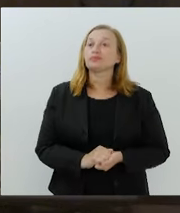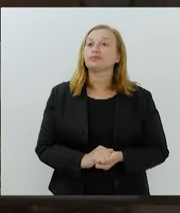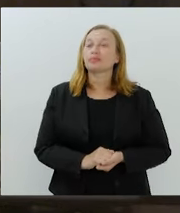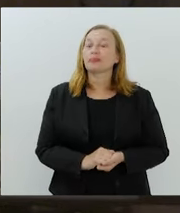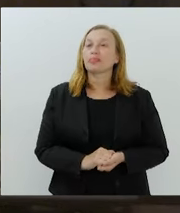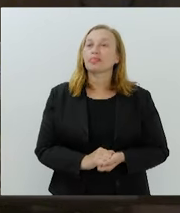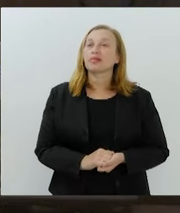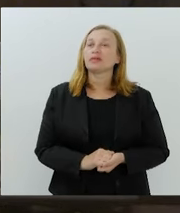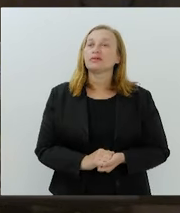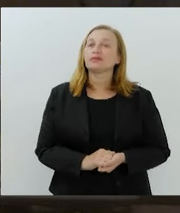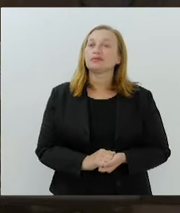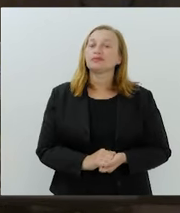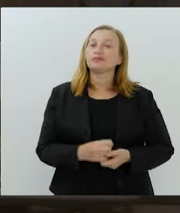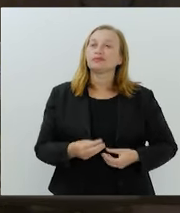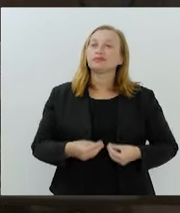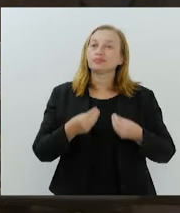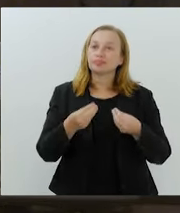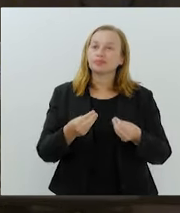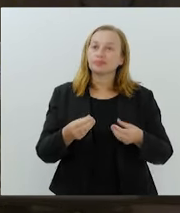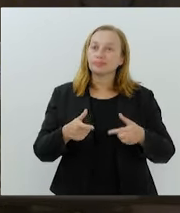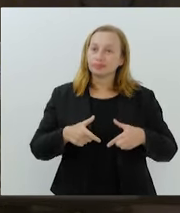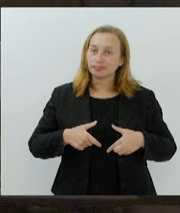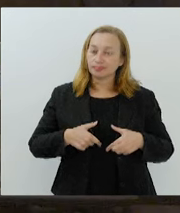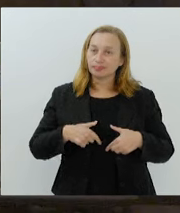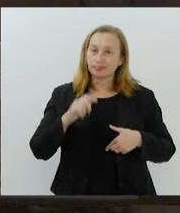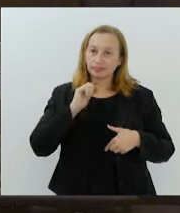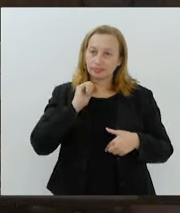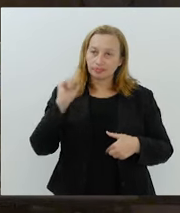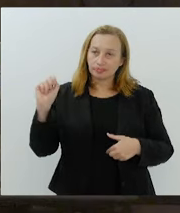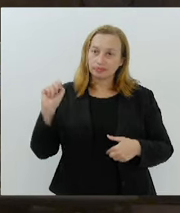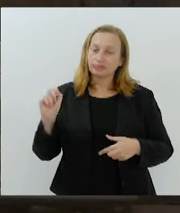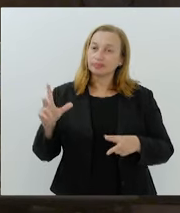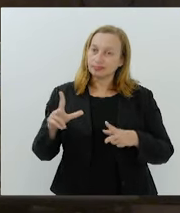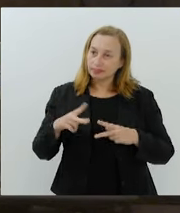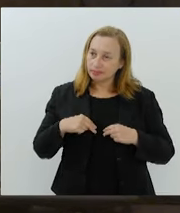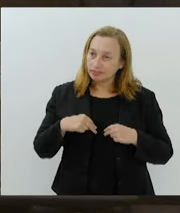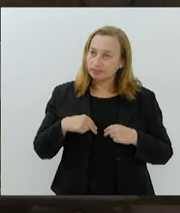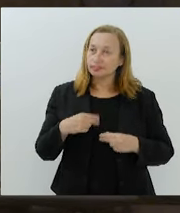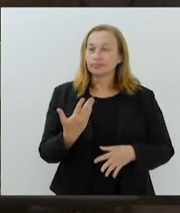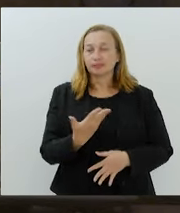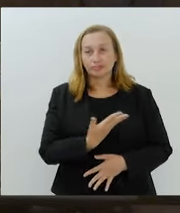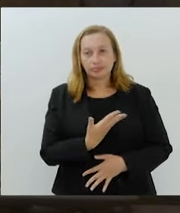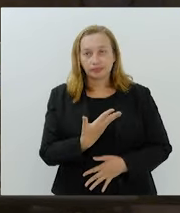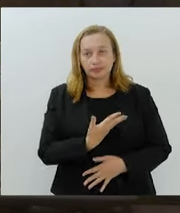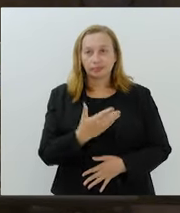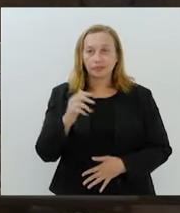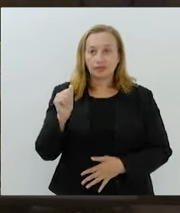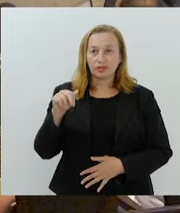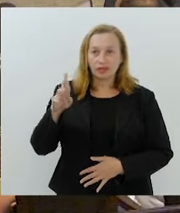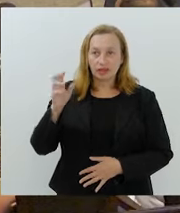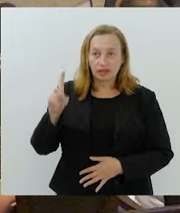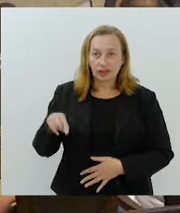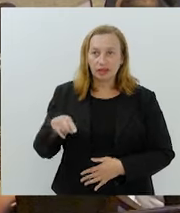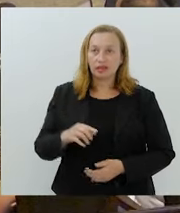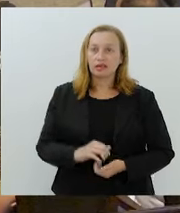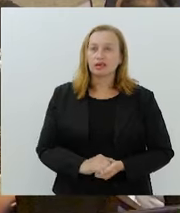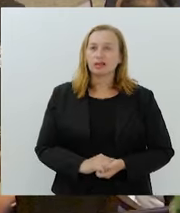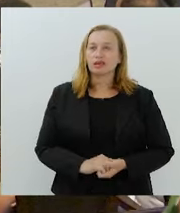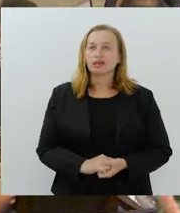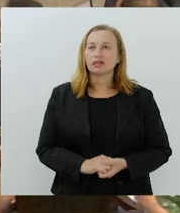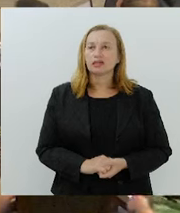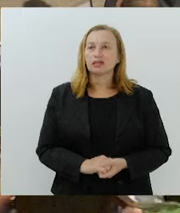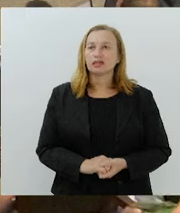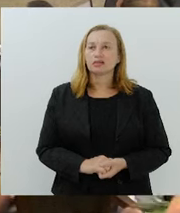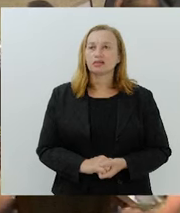aqui entregar essa medalha merecida ao nosso grande André Trigueiro.